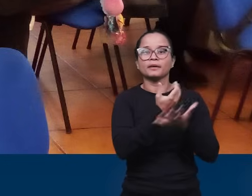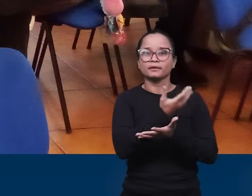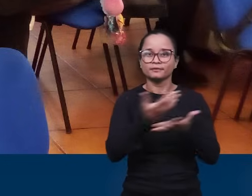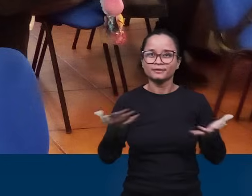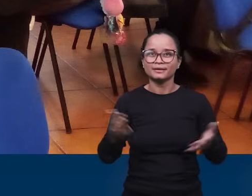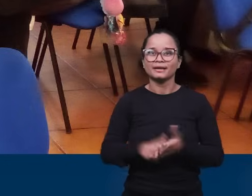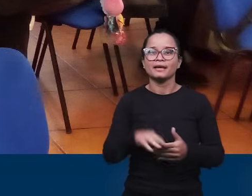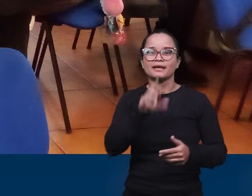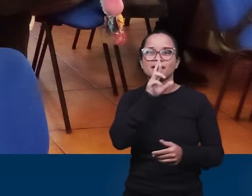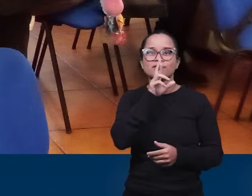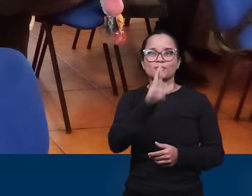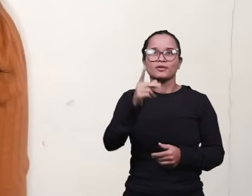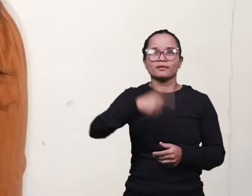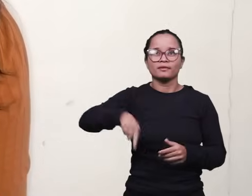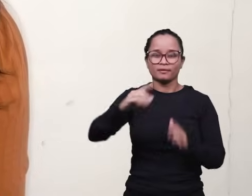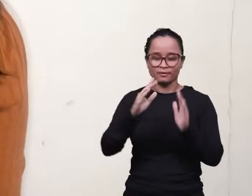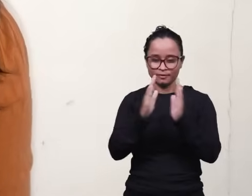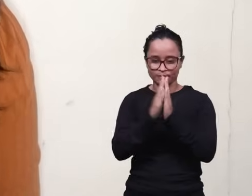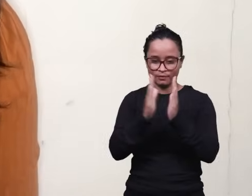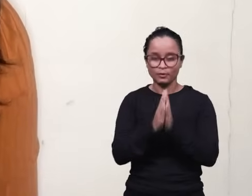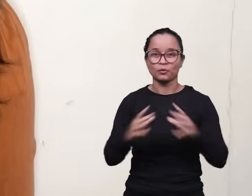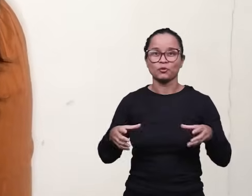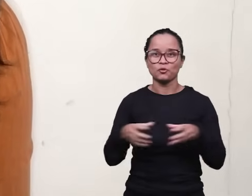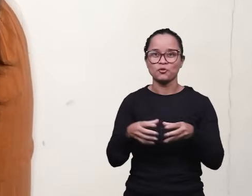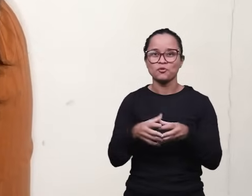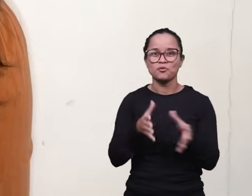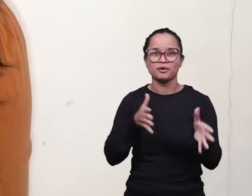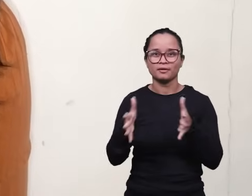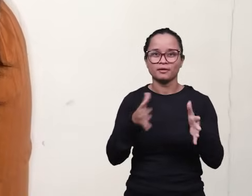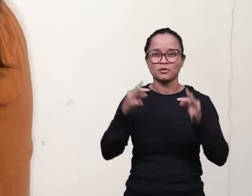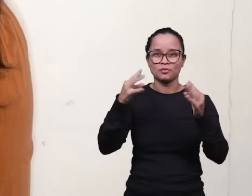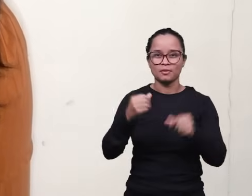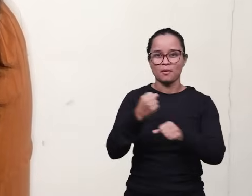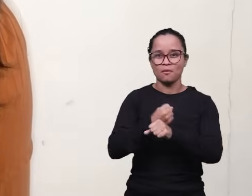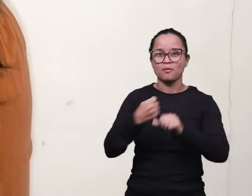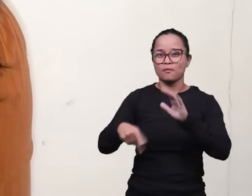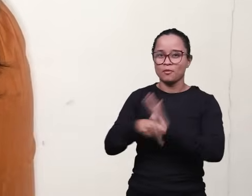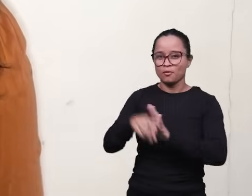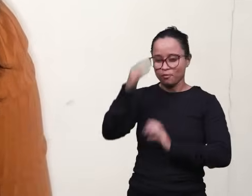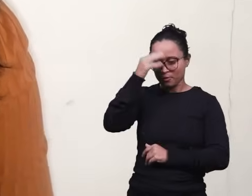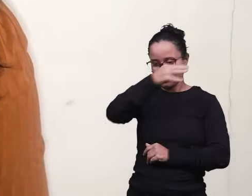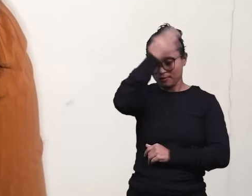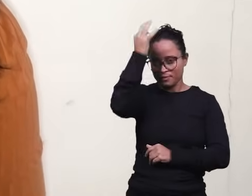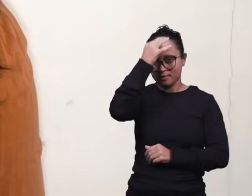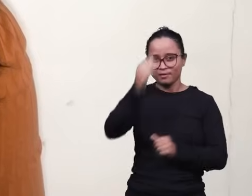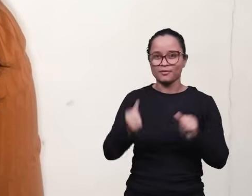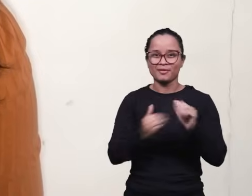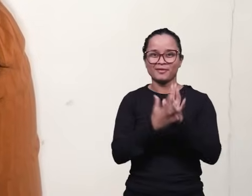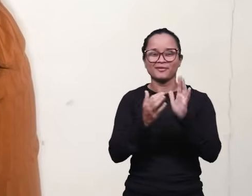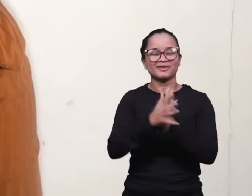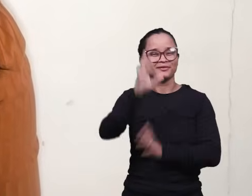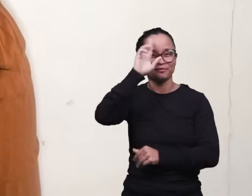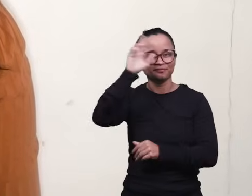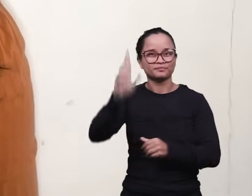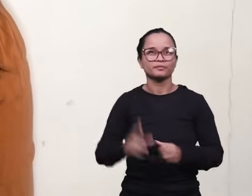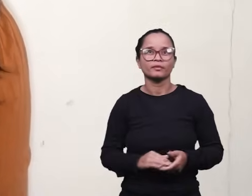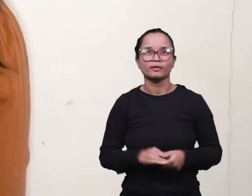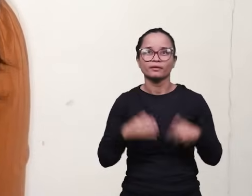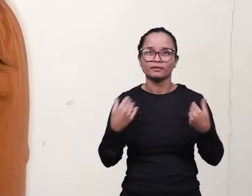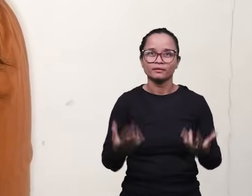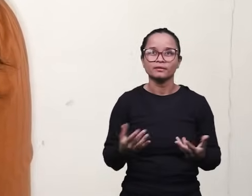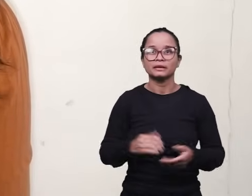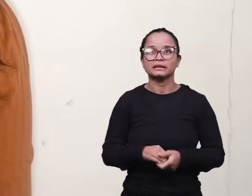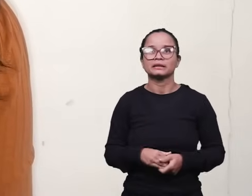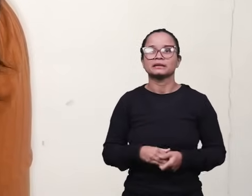para toda a Igreja e é a resposta das nossas orações pelo grupo de acessibilidade em toda a obra do Espírito Santo. Louvado seja o nome do Senhor!